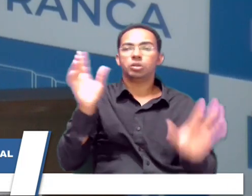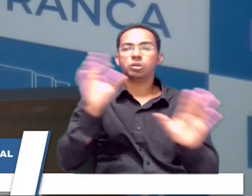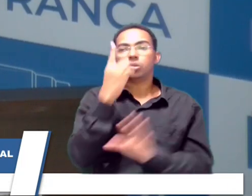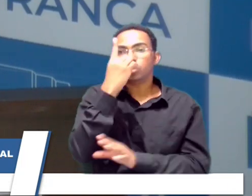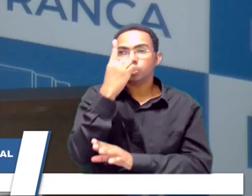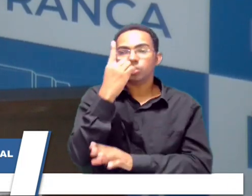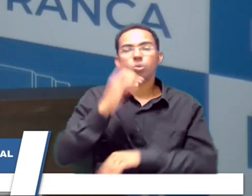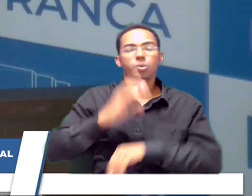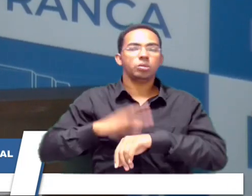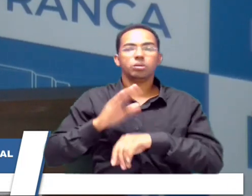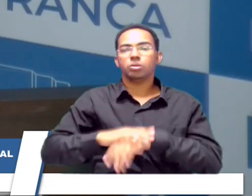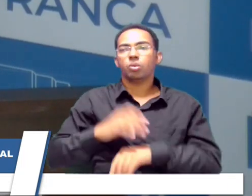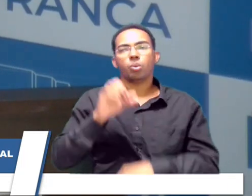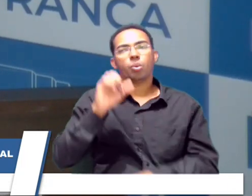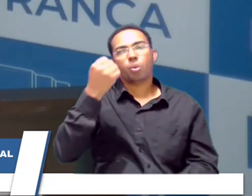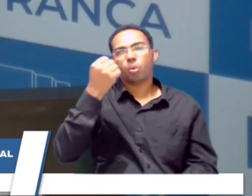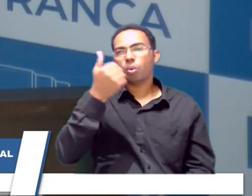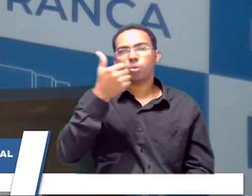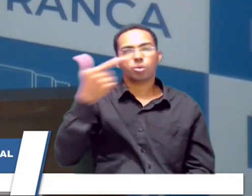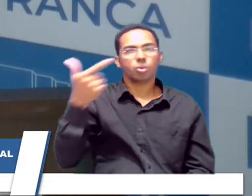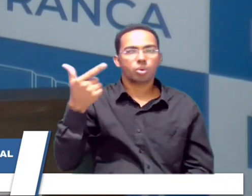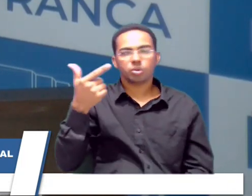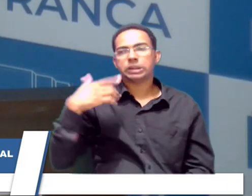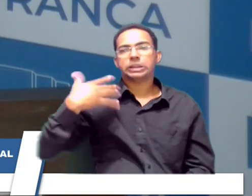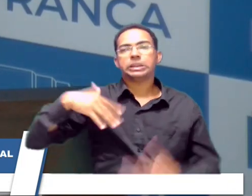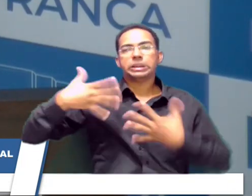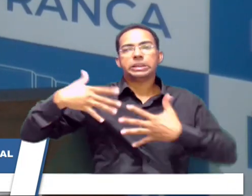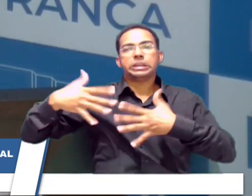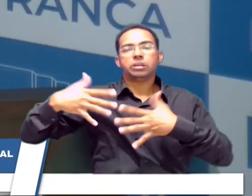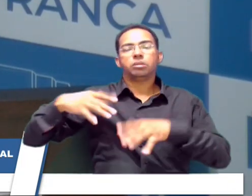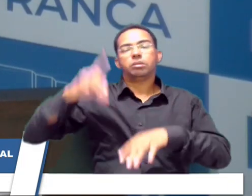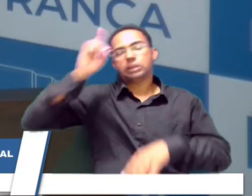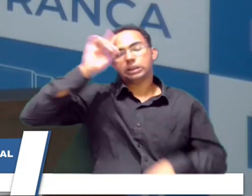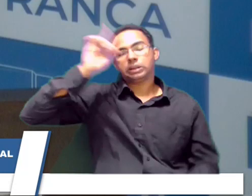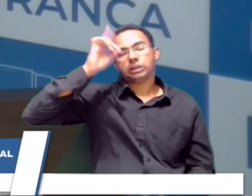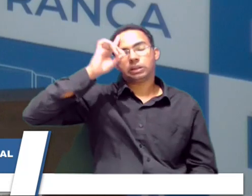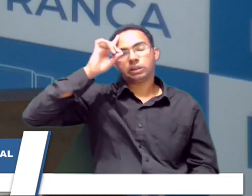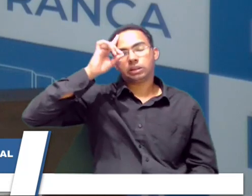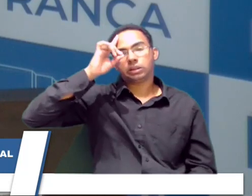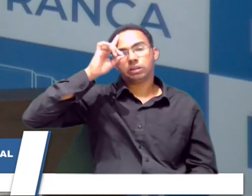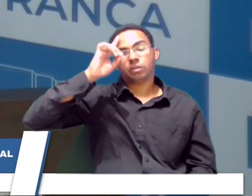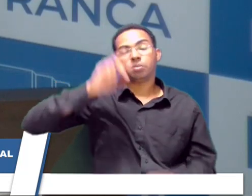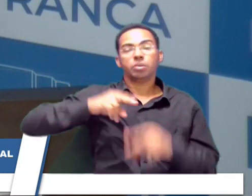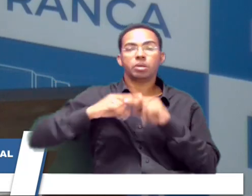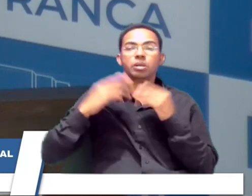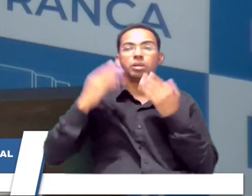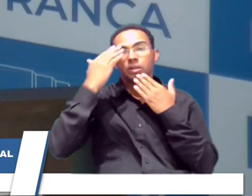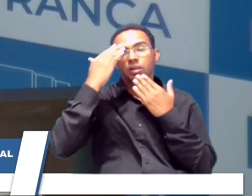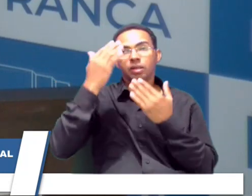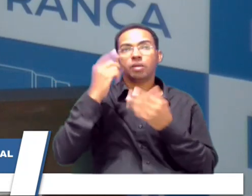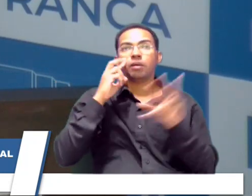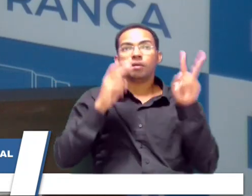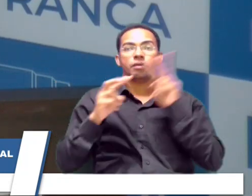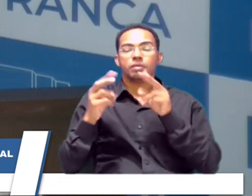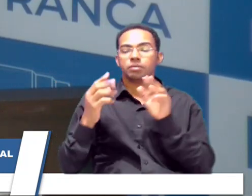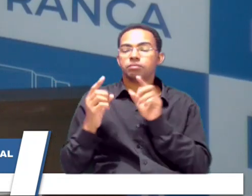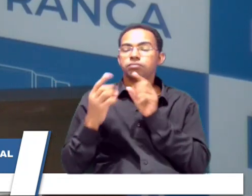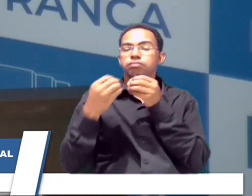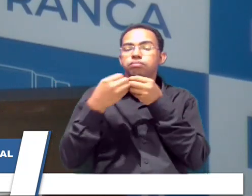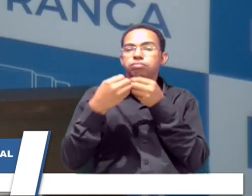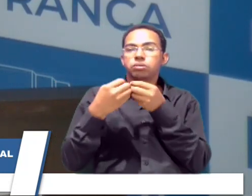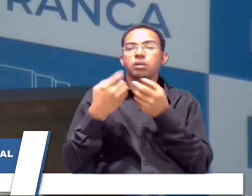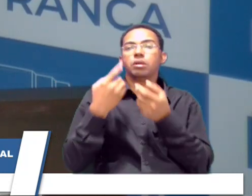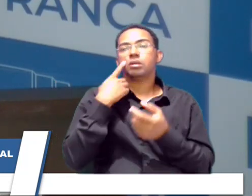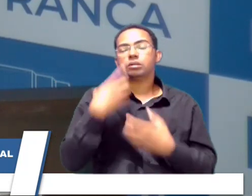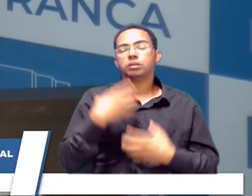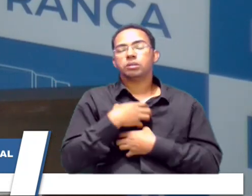dia, era 8, 12 crises por dia. E é muito gratificante poder ver isso de perto, é muito gratificante poder